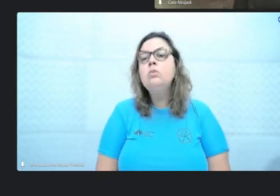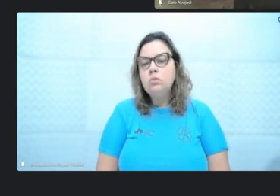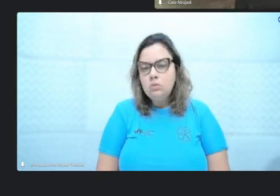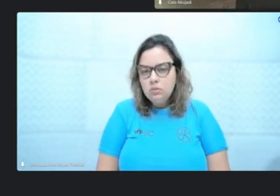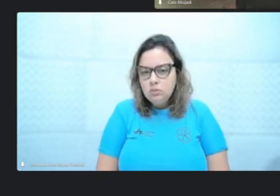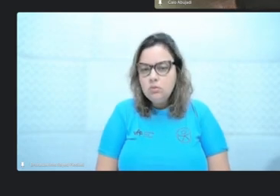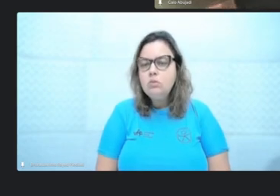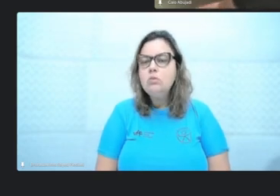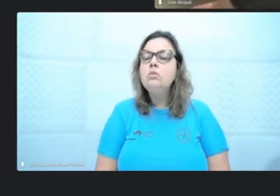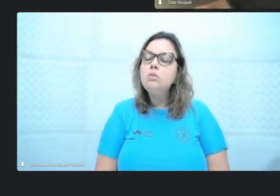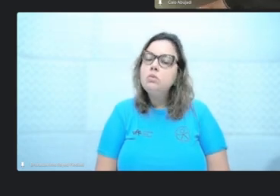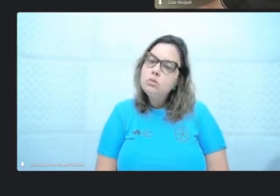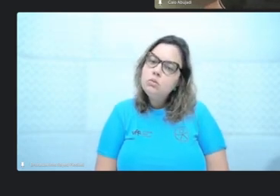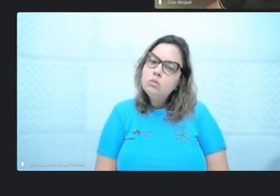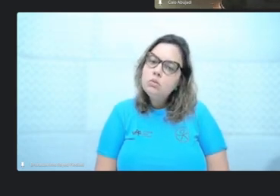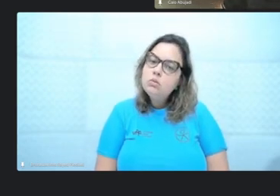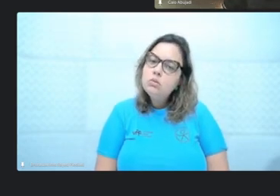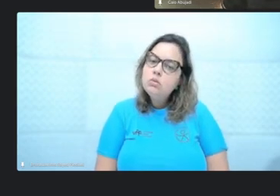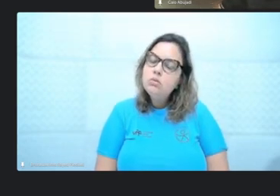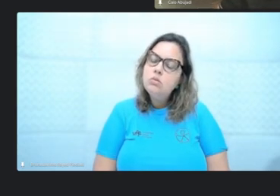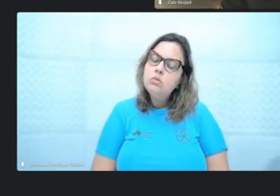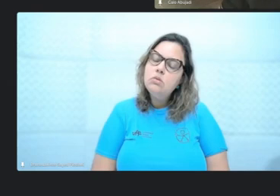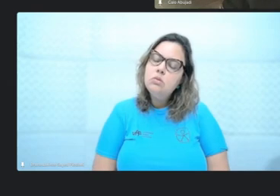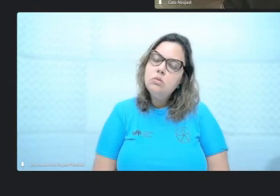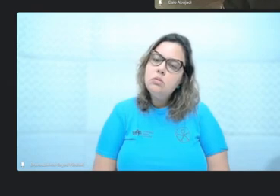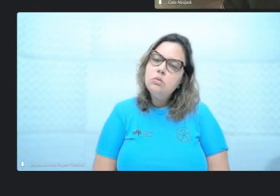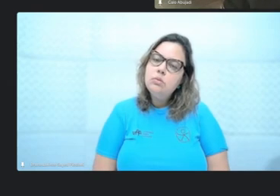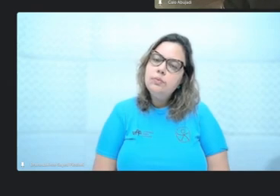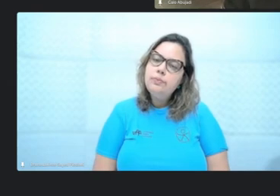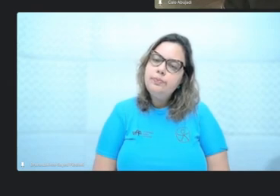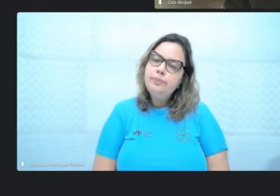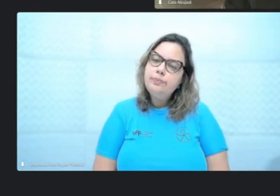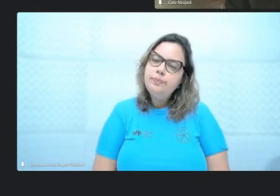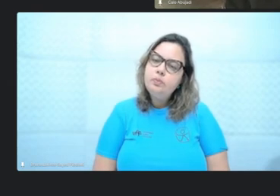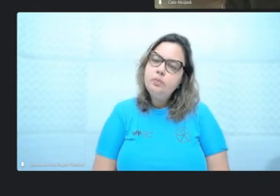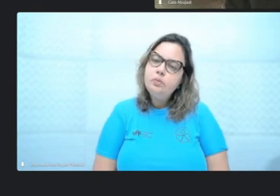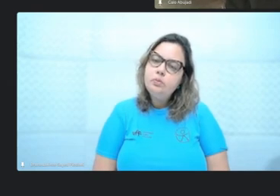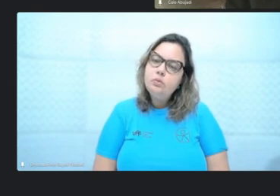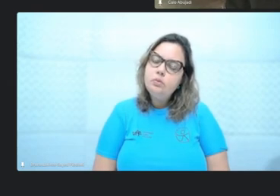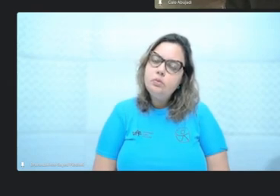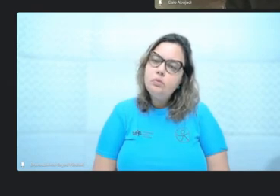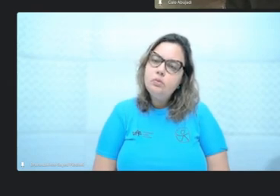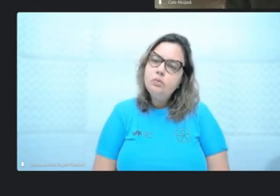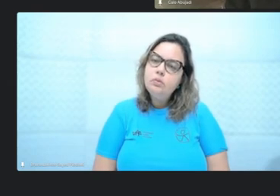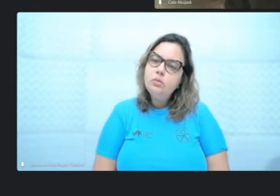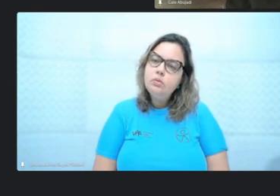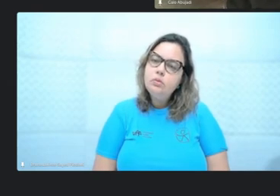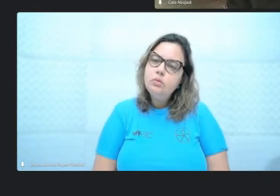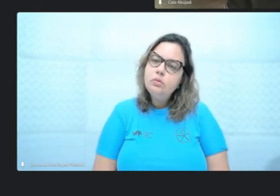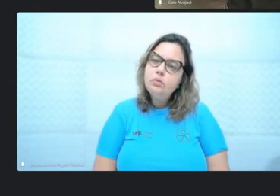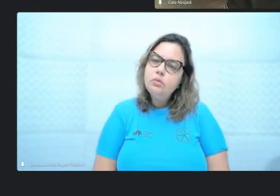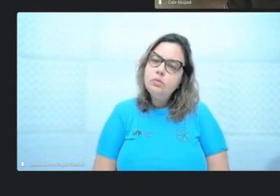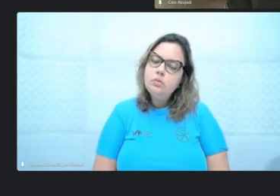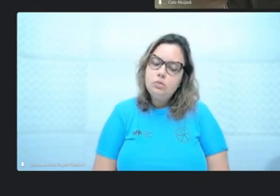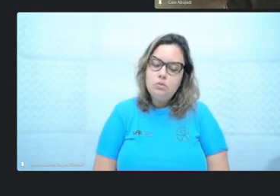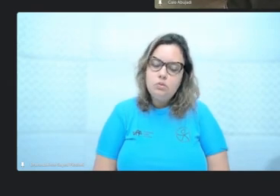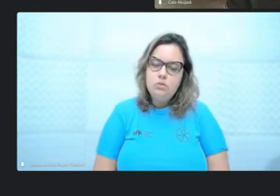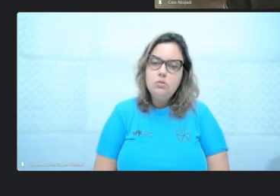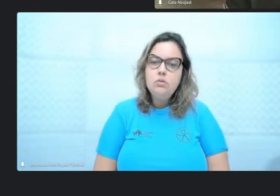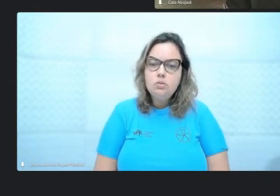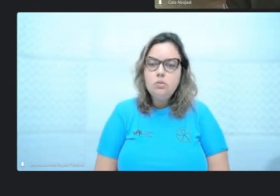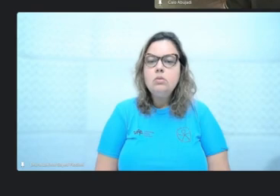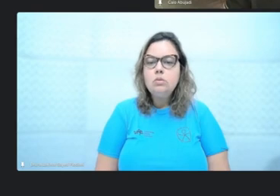Eu acho interessante isso, porque a criação do conceito foi feita com uma base